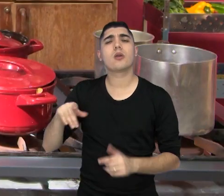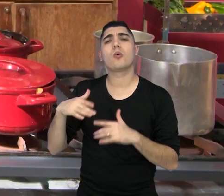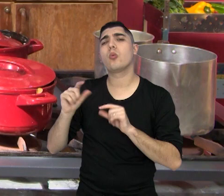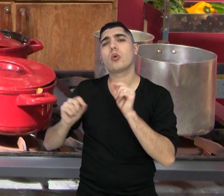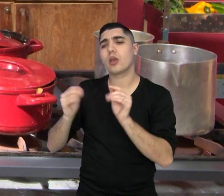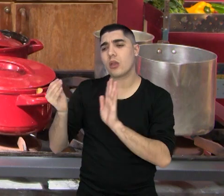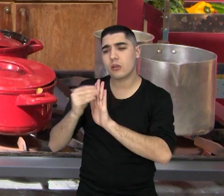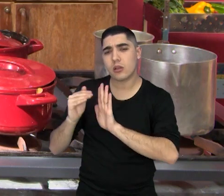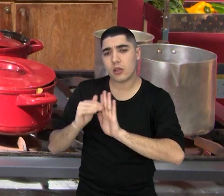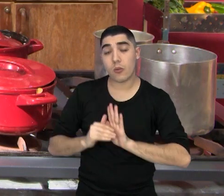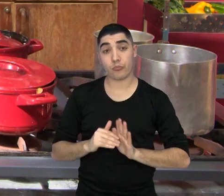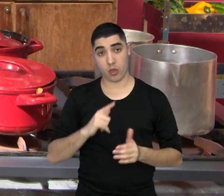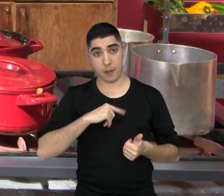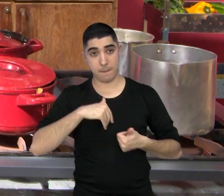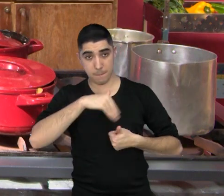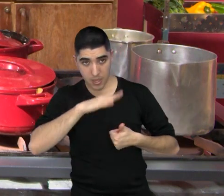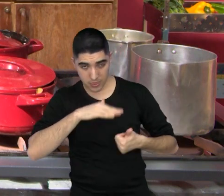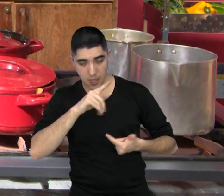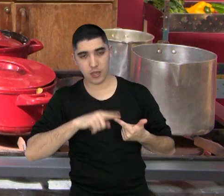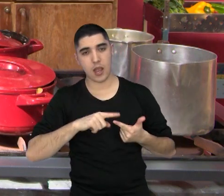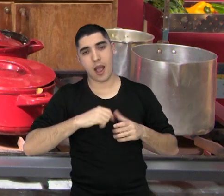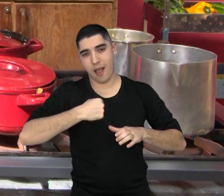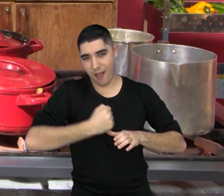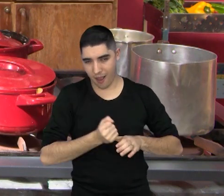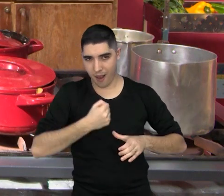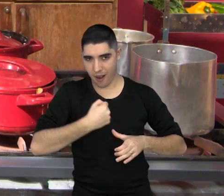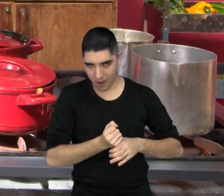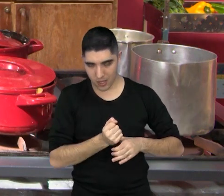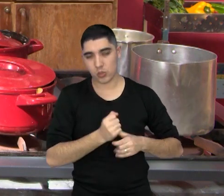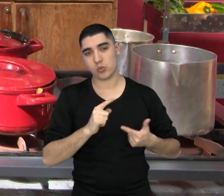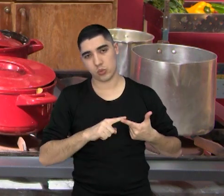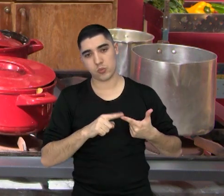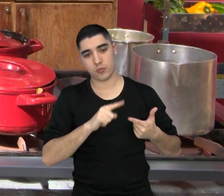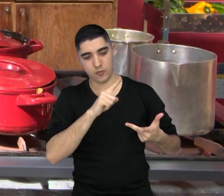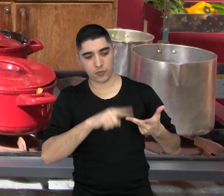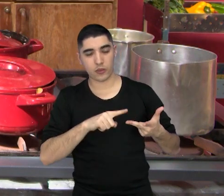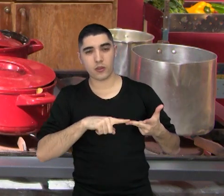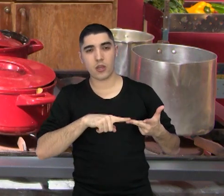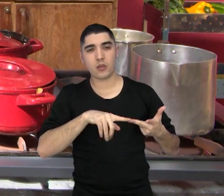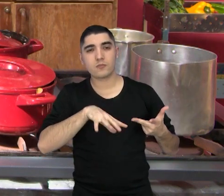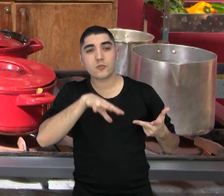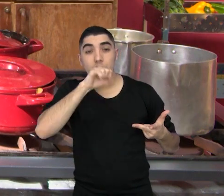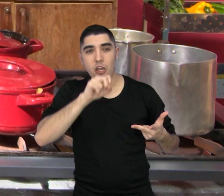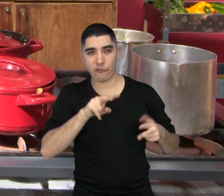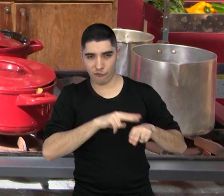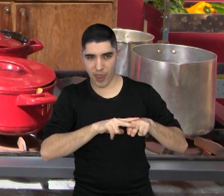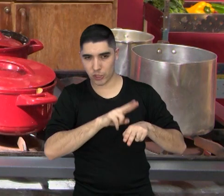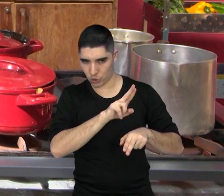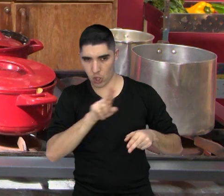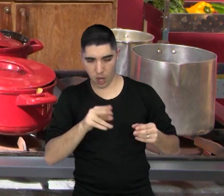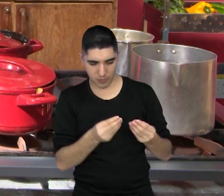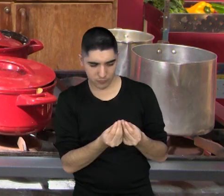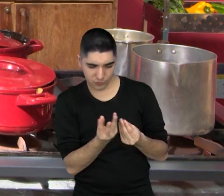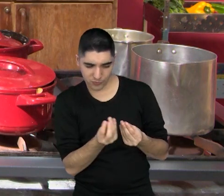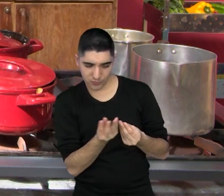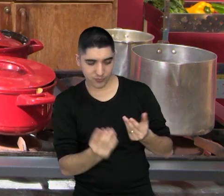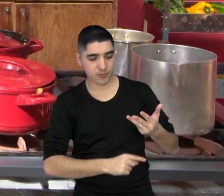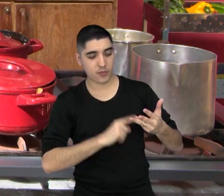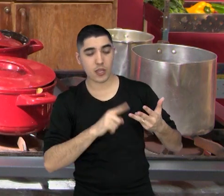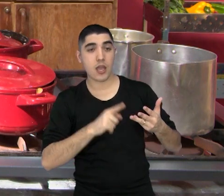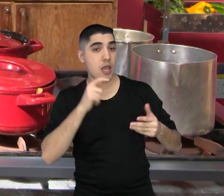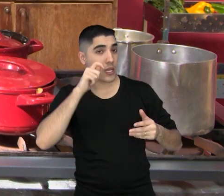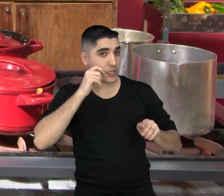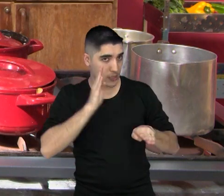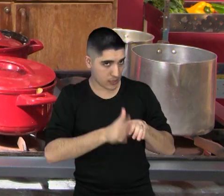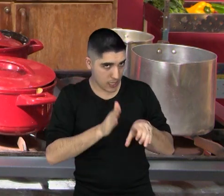ingredientes? Nós vamos usar manteiga, alho, Manteiga, tá? Alho, cheiro verde, cheiro verde, cebola, né?